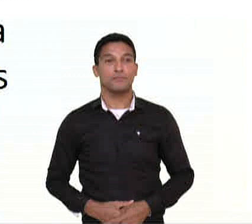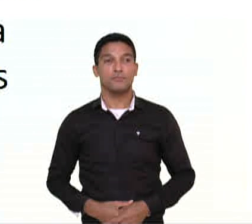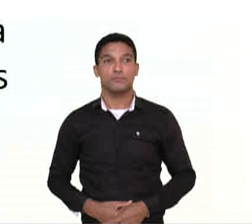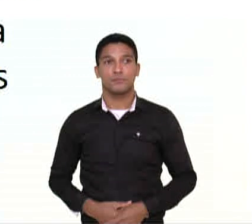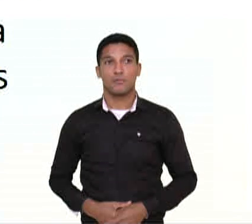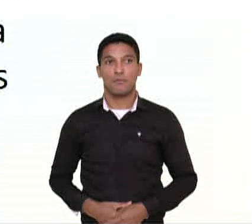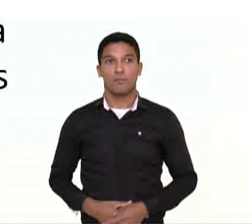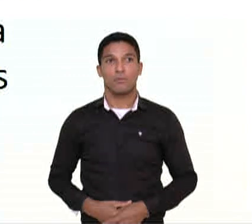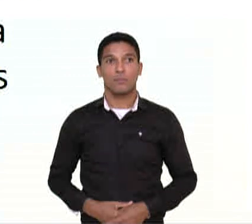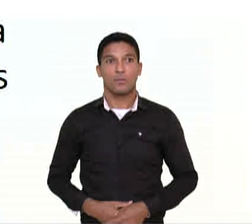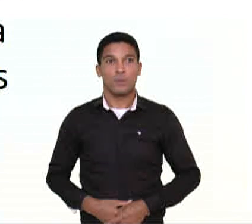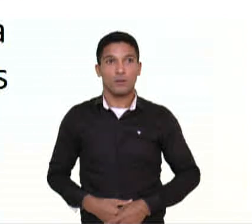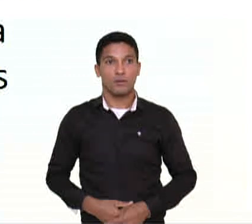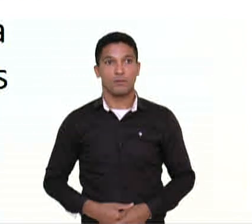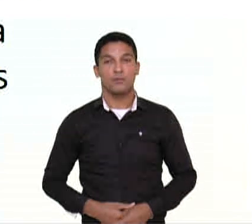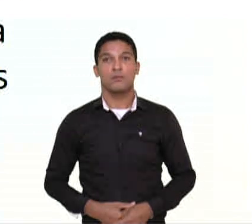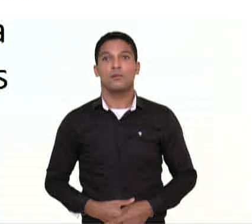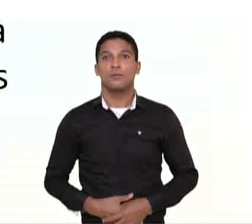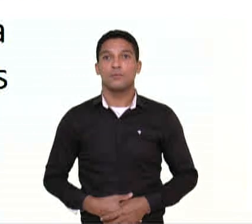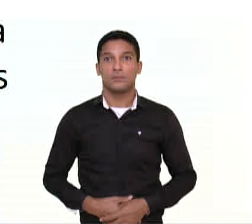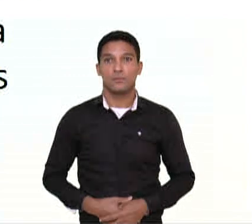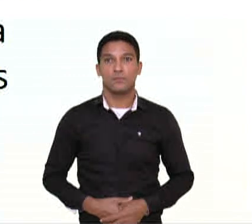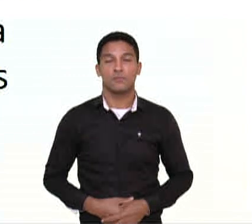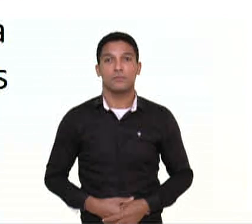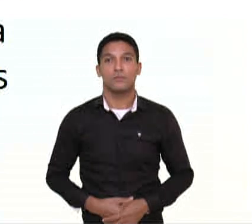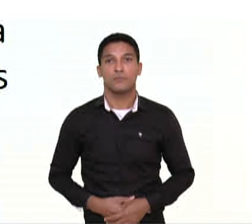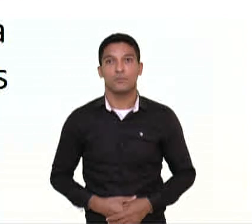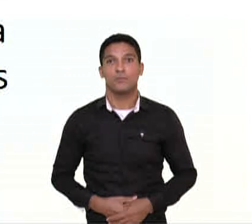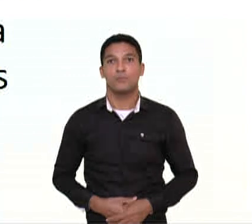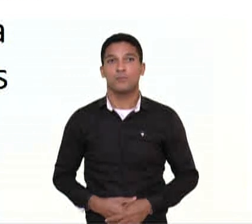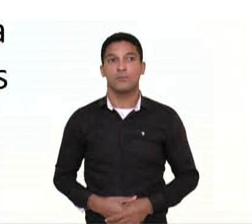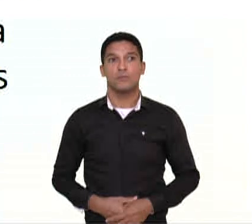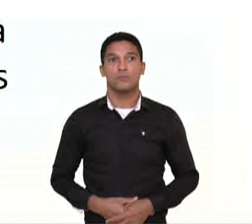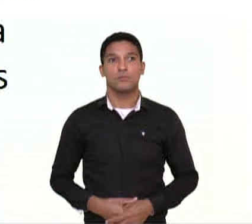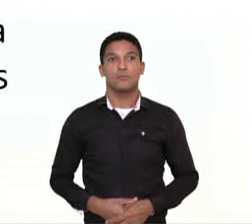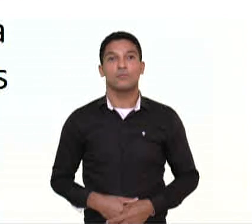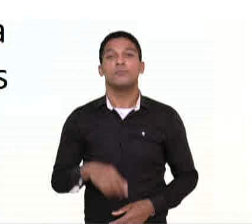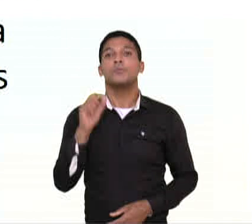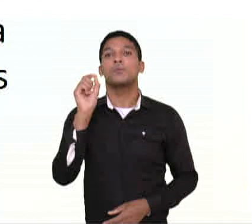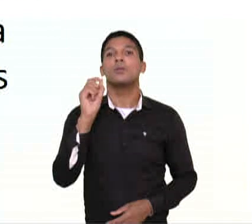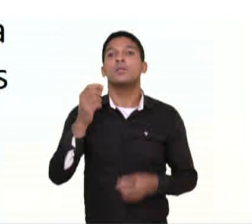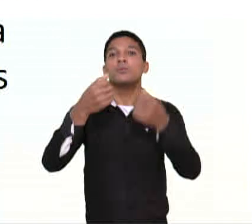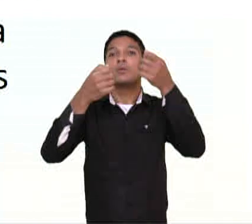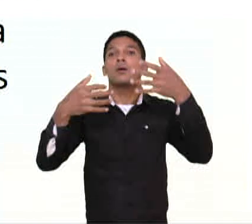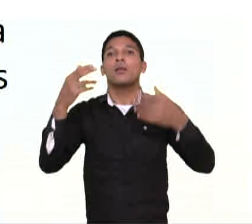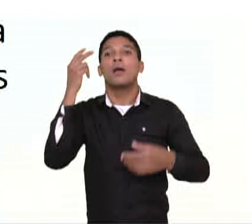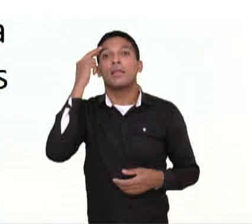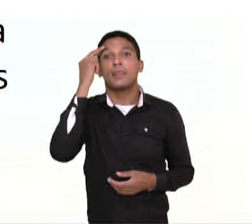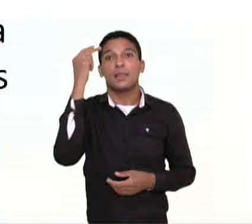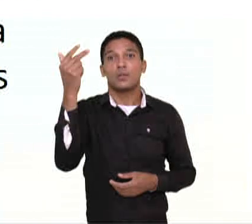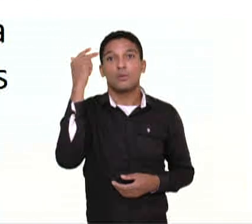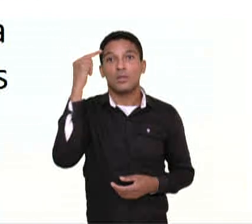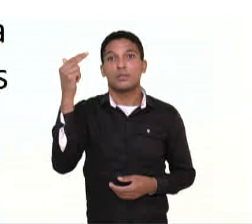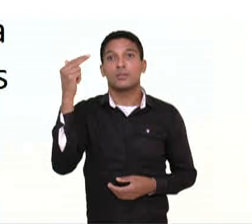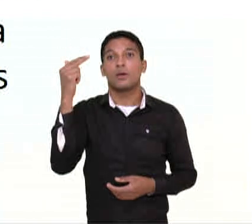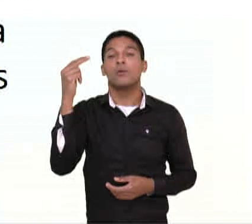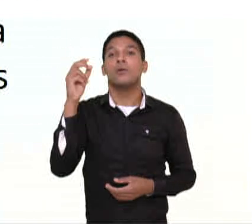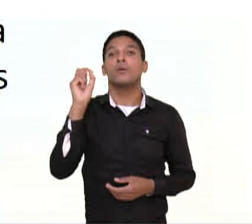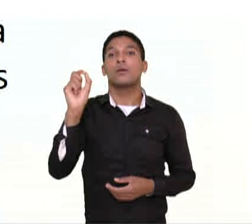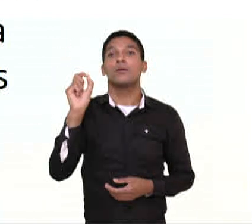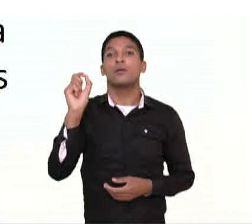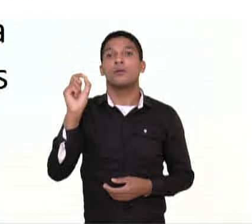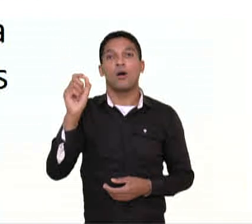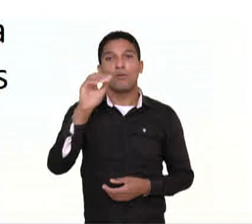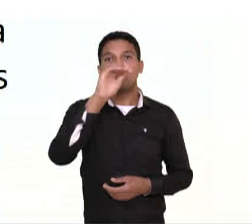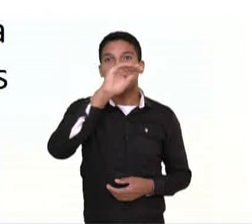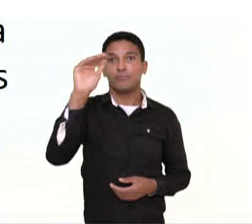parte do instinto de homens e mulheres. Esse processo, a naturalização, é justamente um dos mecanismos centrais das